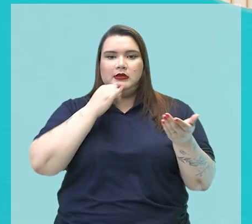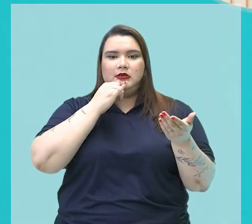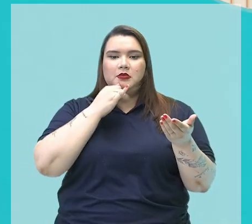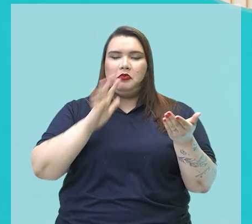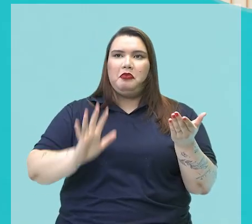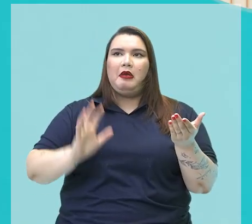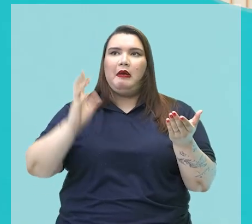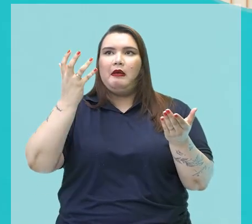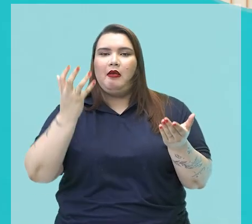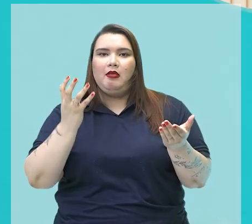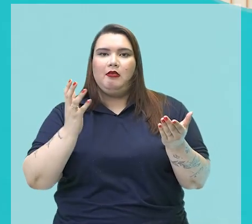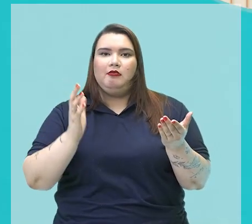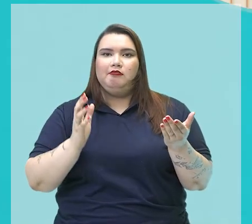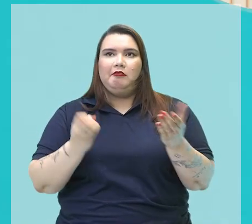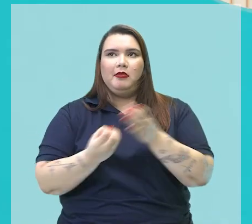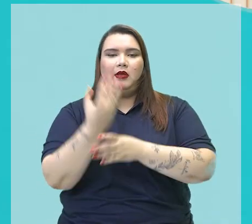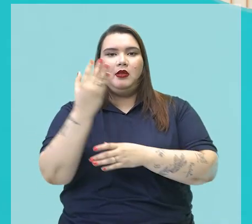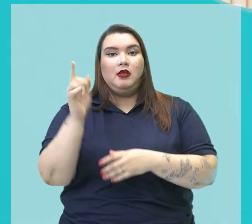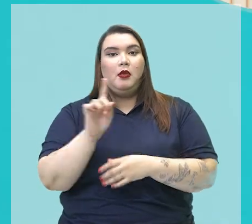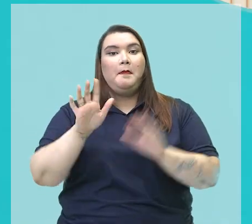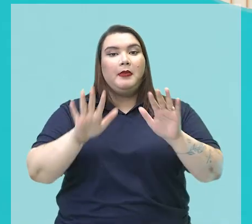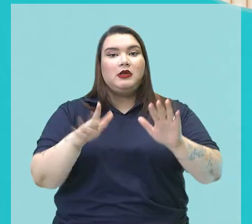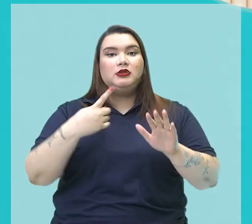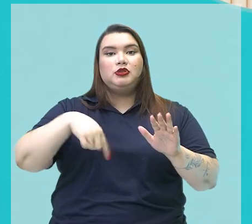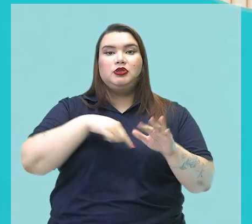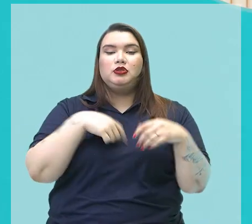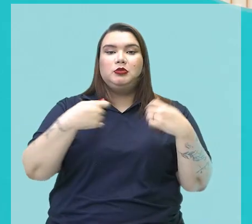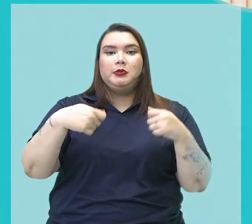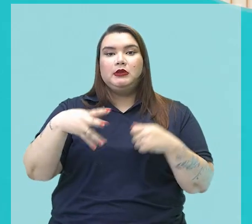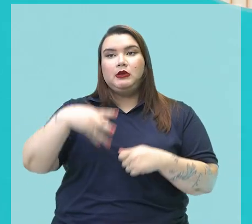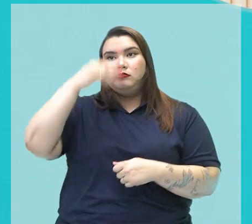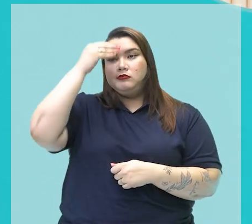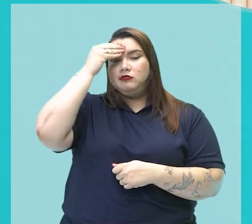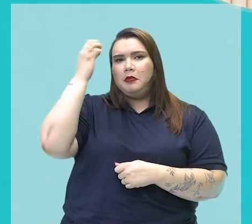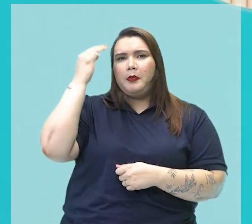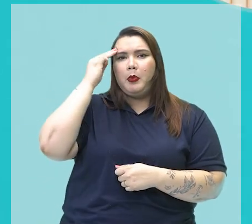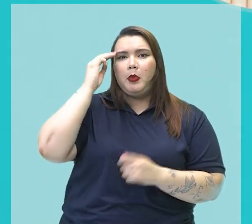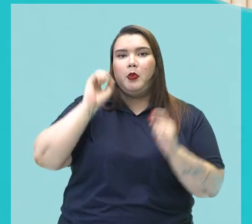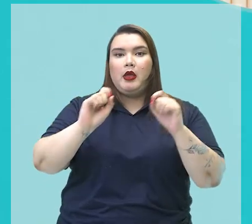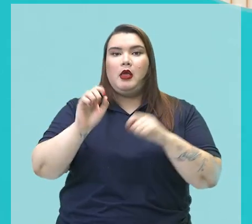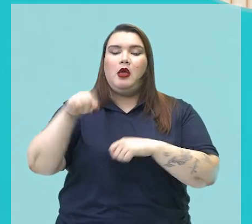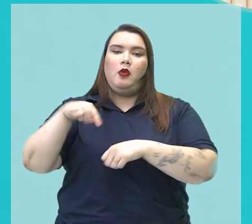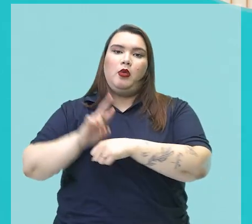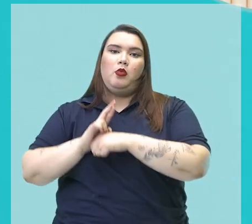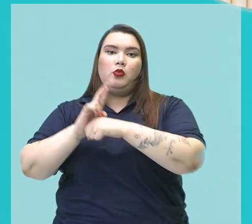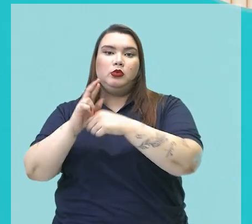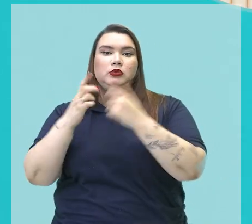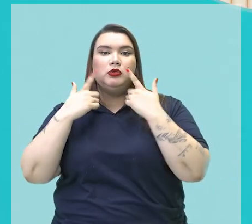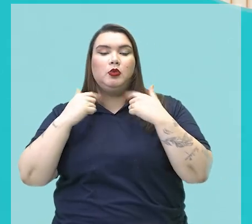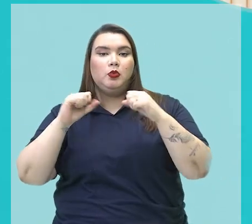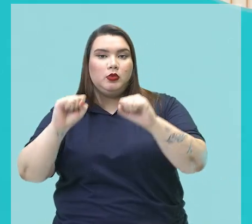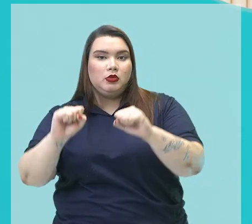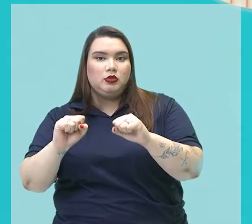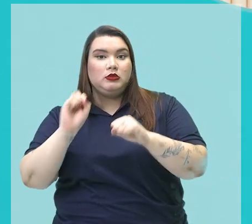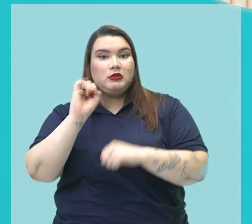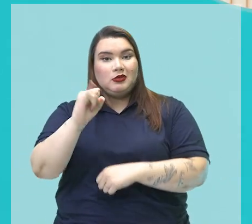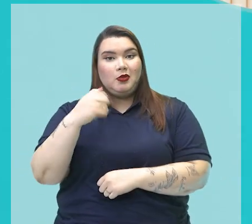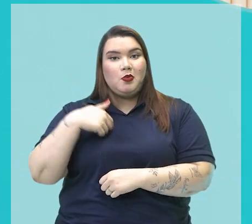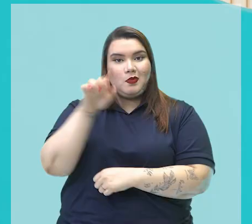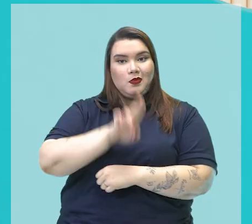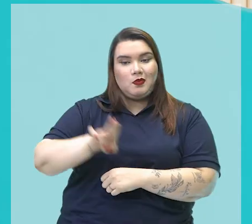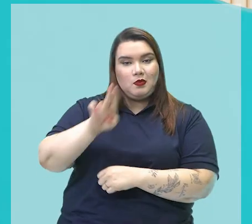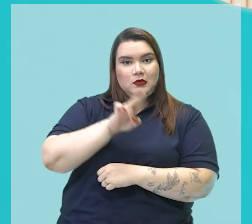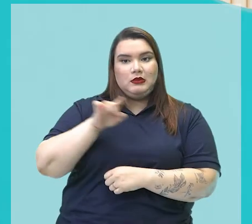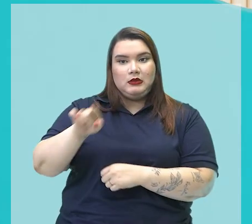situação para utilizar. O que a gente precisa memorizar? É um recurso linguístico e toda vez que eu utilizo esse recurso linguístico,